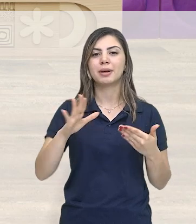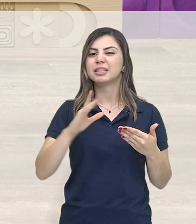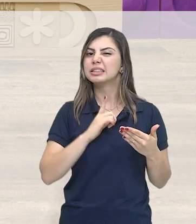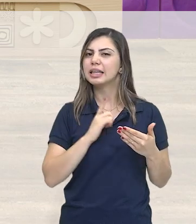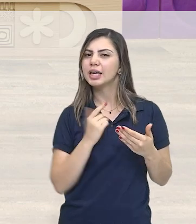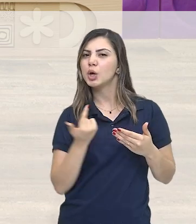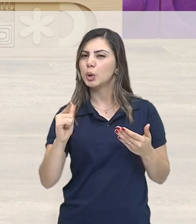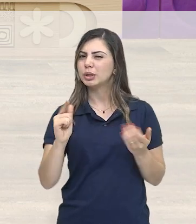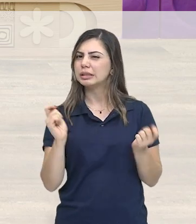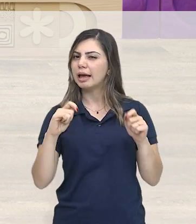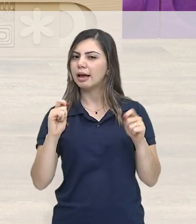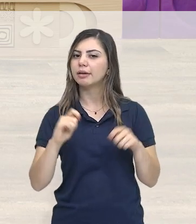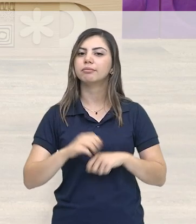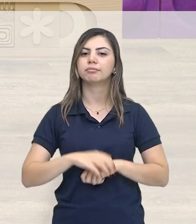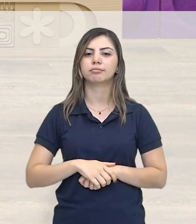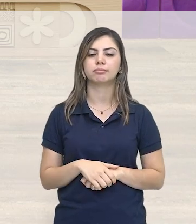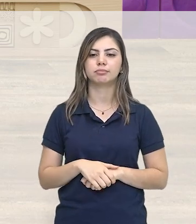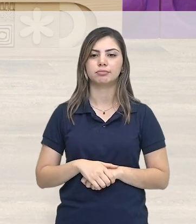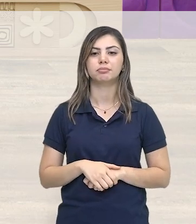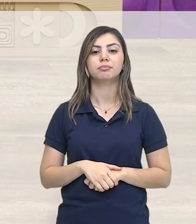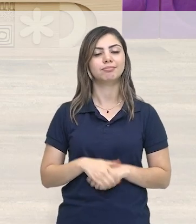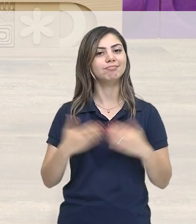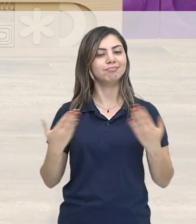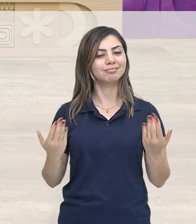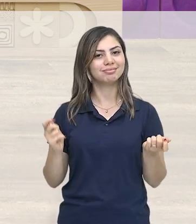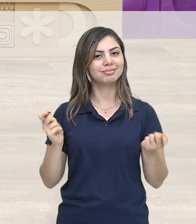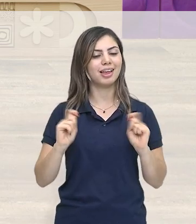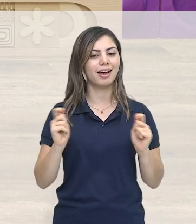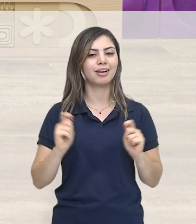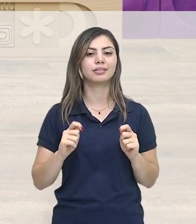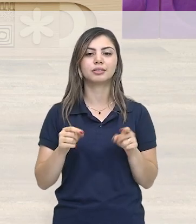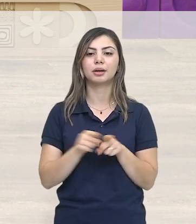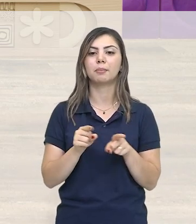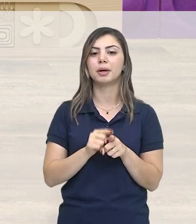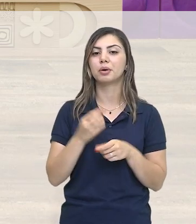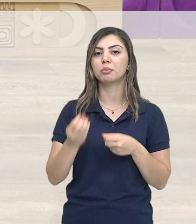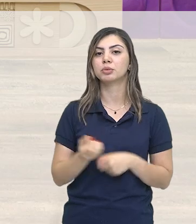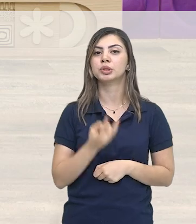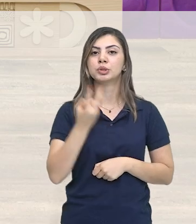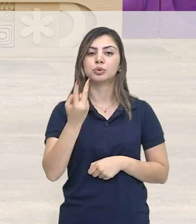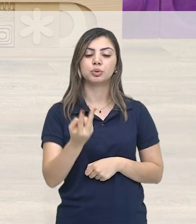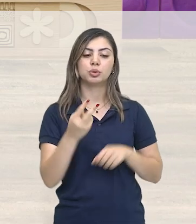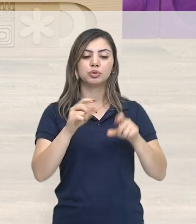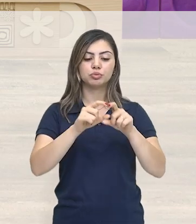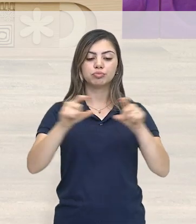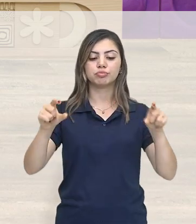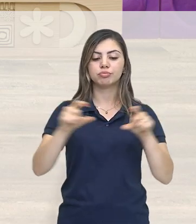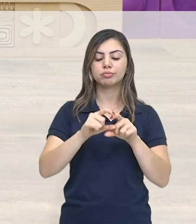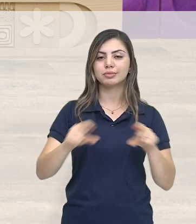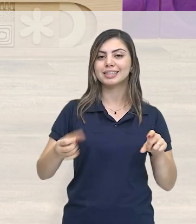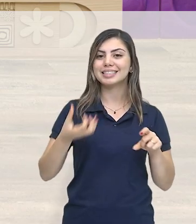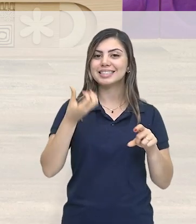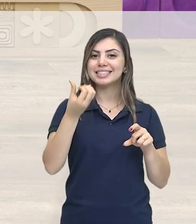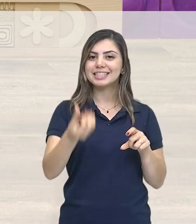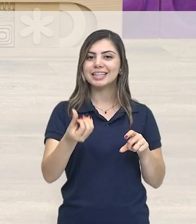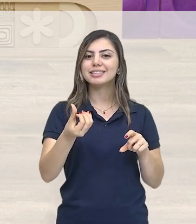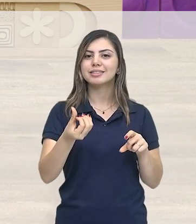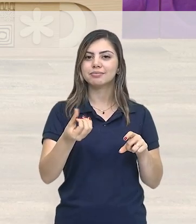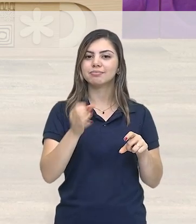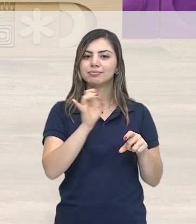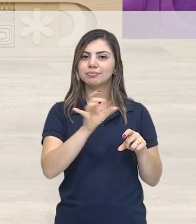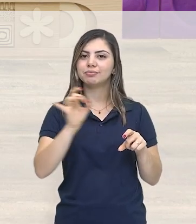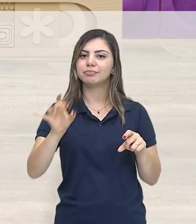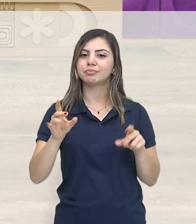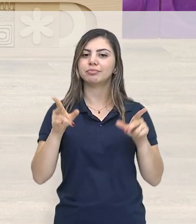outra possibilidade? Ele poderia também ter 2 fileiras com 6 ovos em cada fileira,